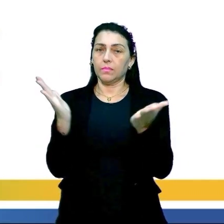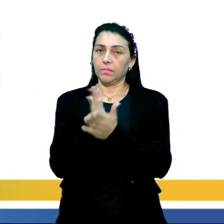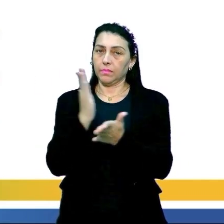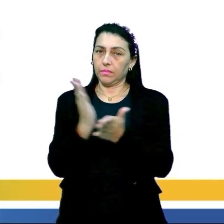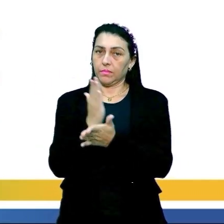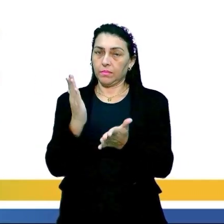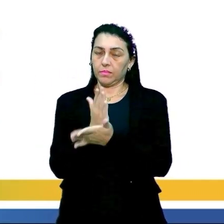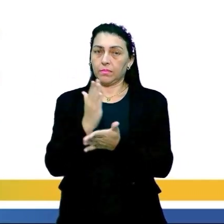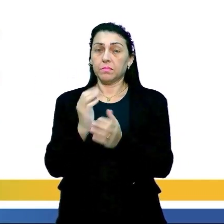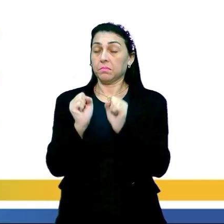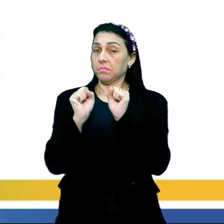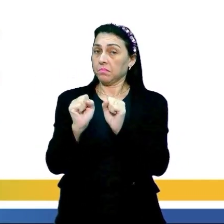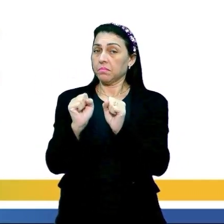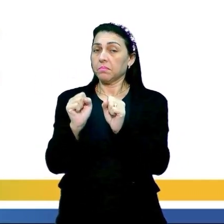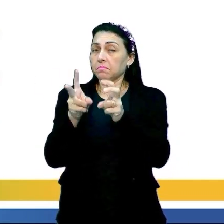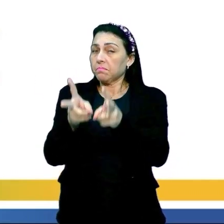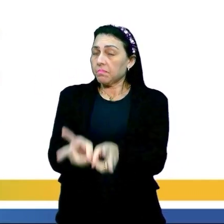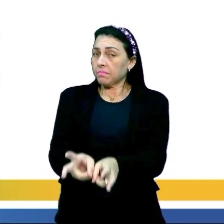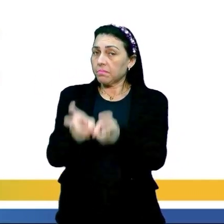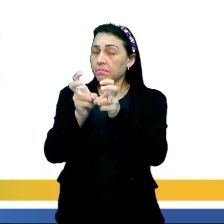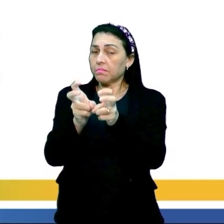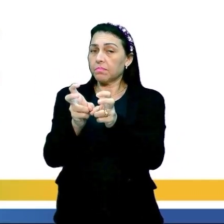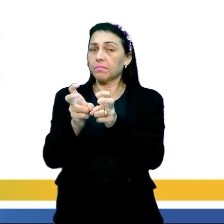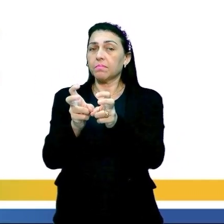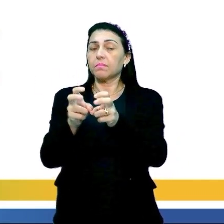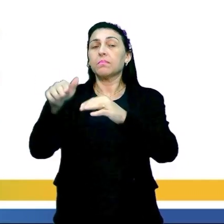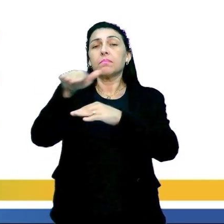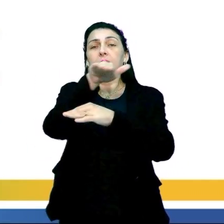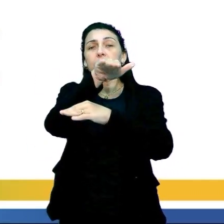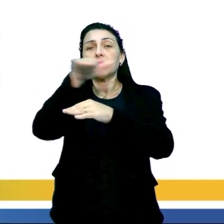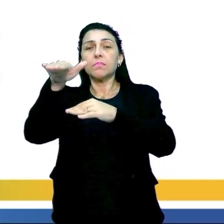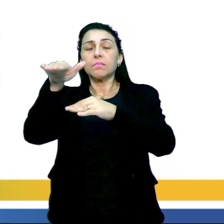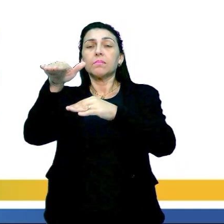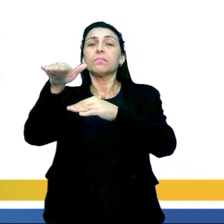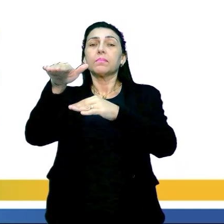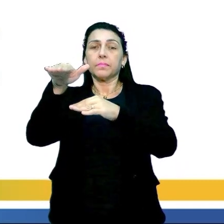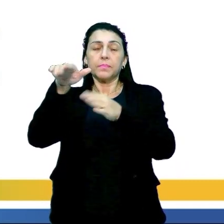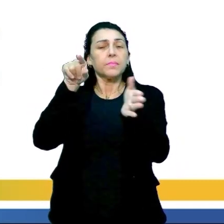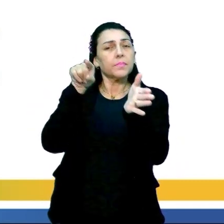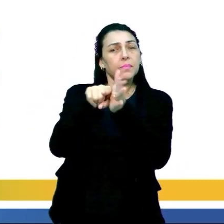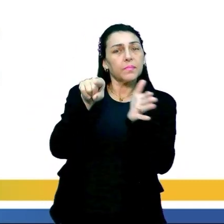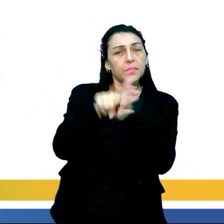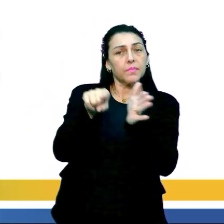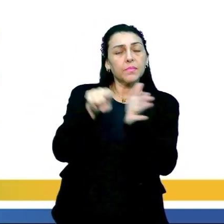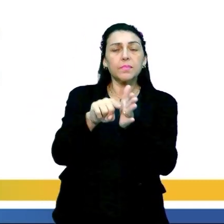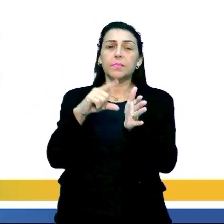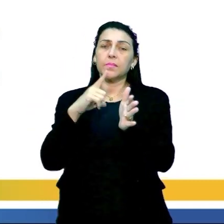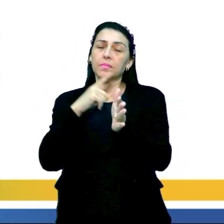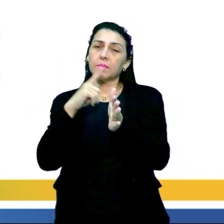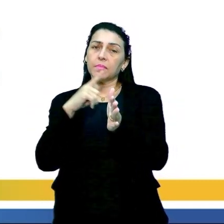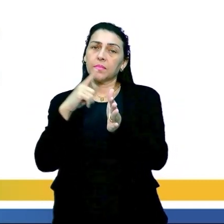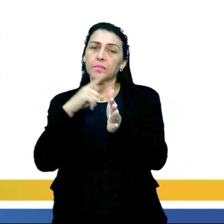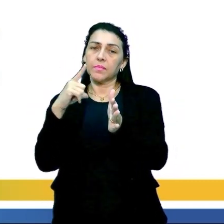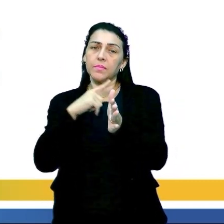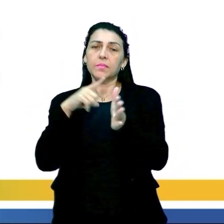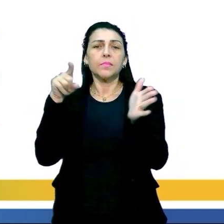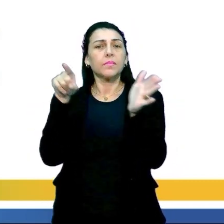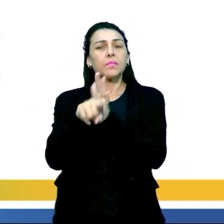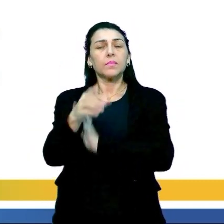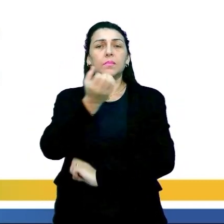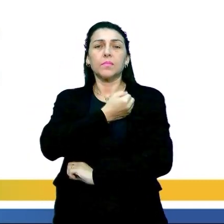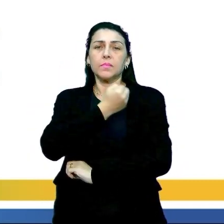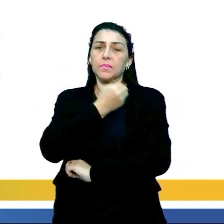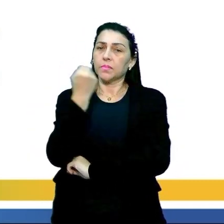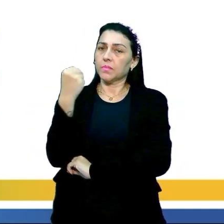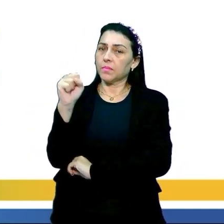livro, vocês podem perceber na parte superior da questão, nós temos aí, questão